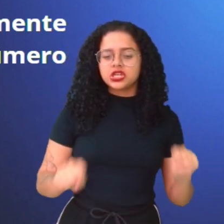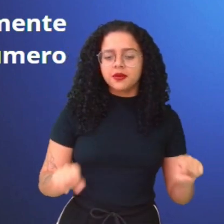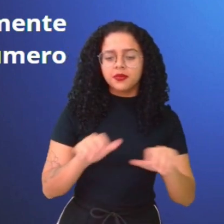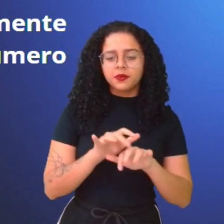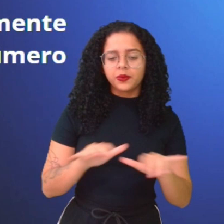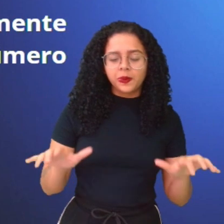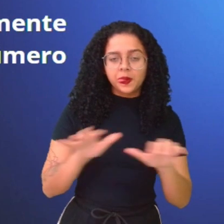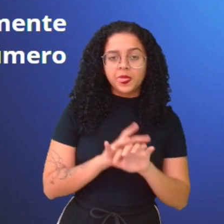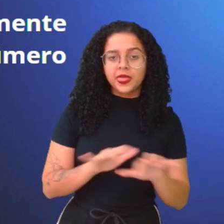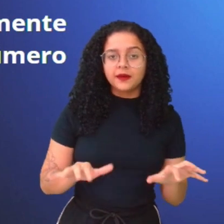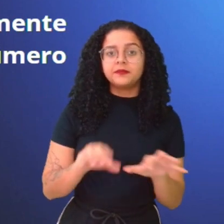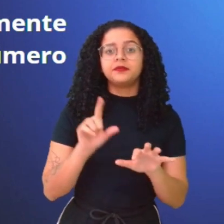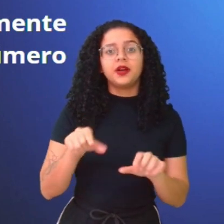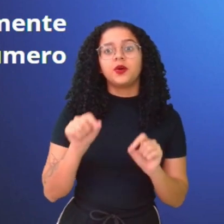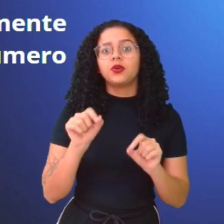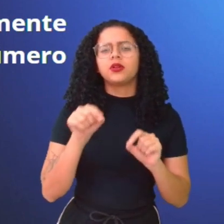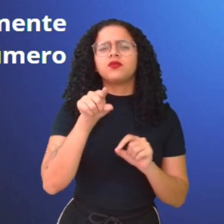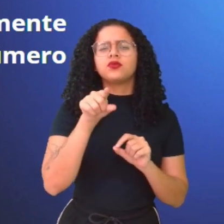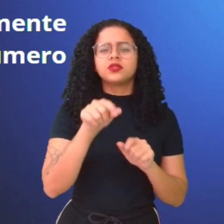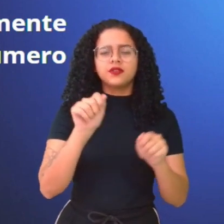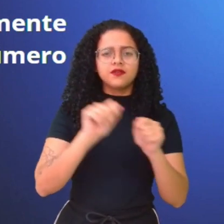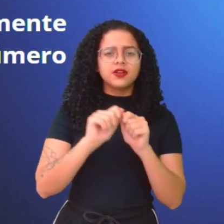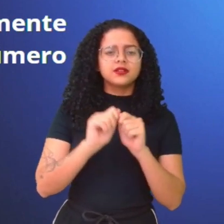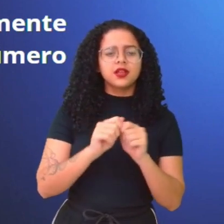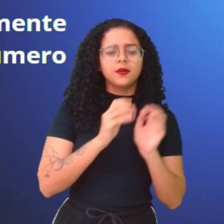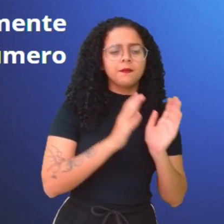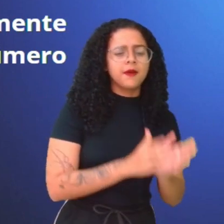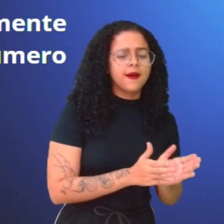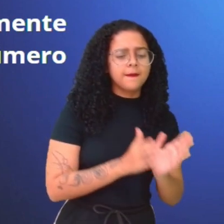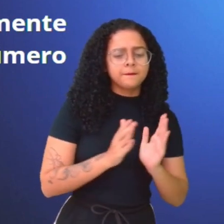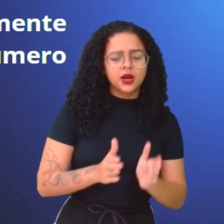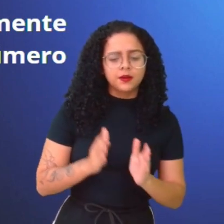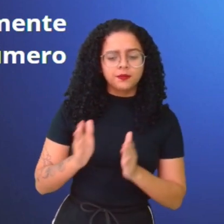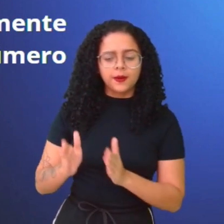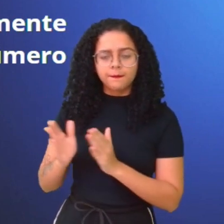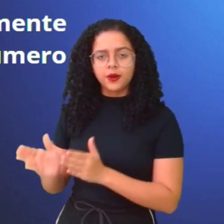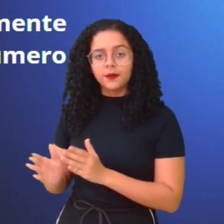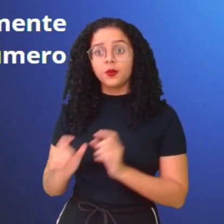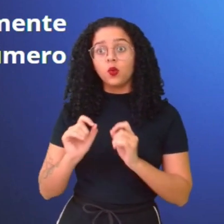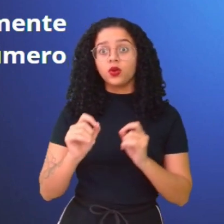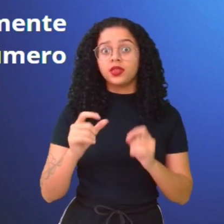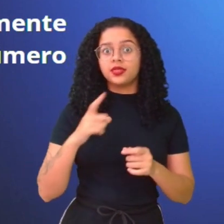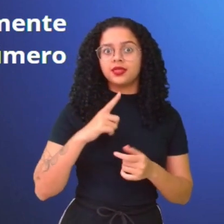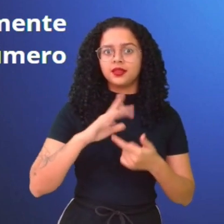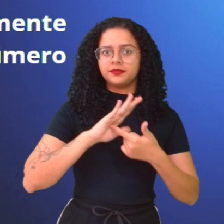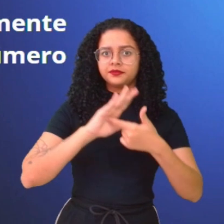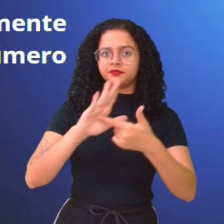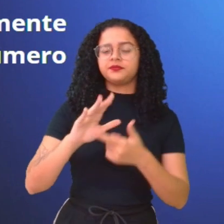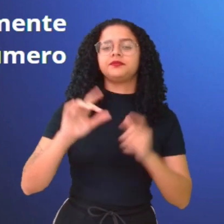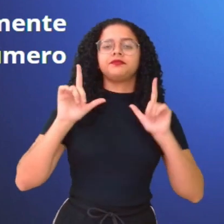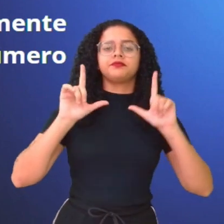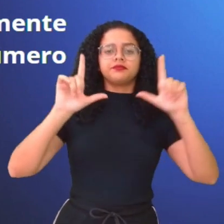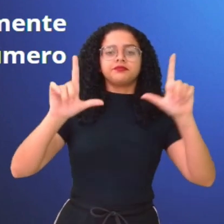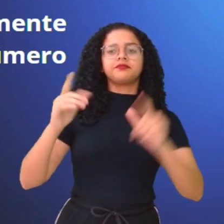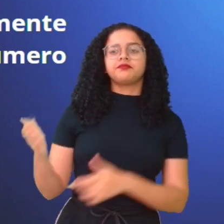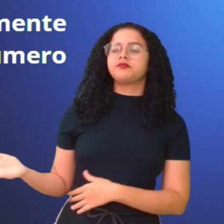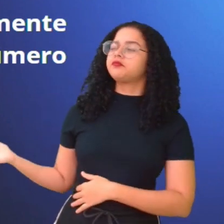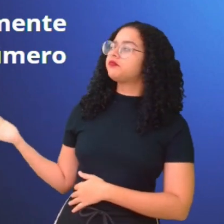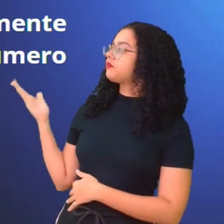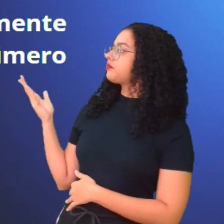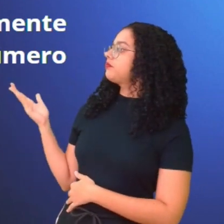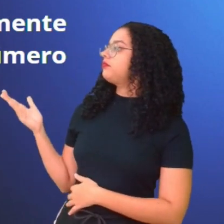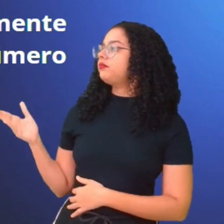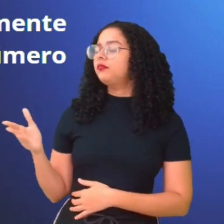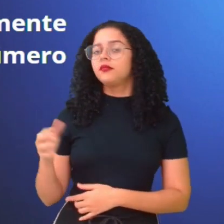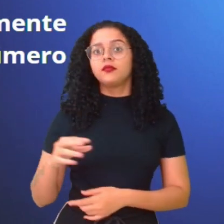operacionais, aquela coisa de você ir fazendo passo a passo. Então, o que tem na tela aí é uma definição do que é